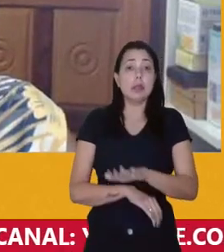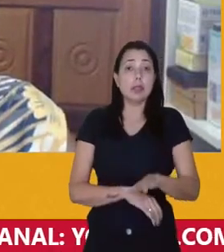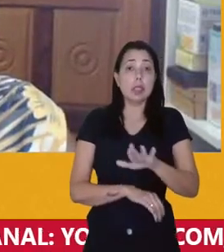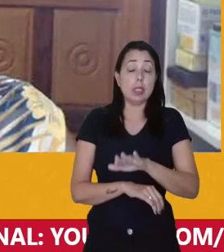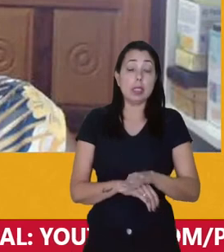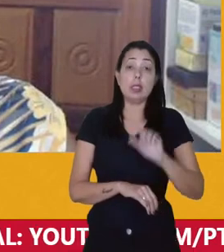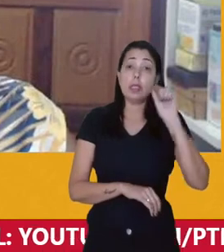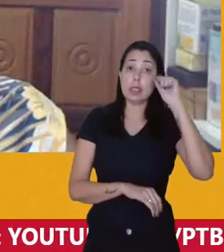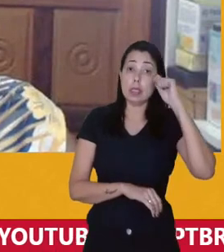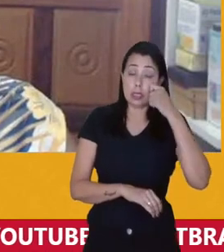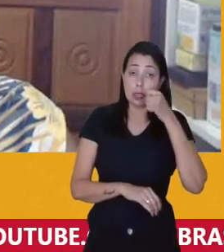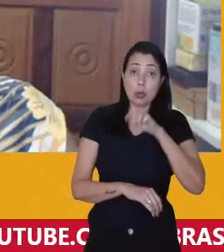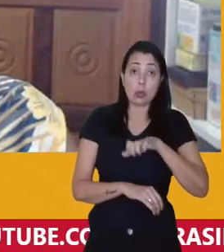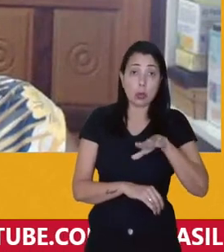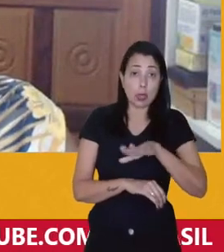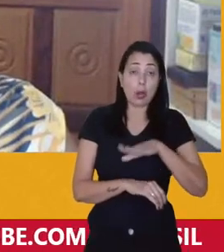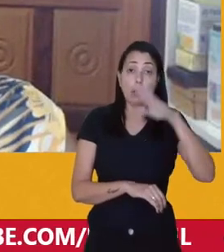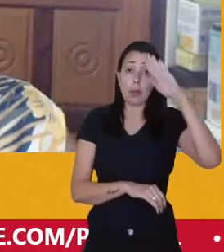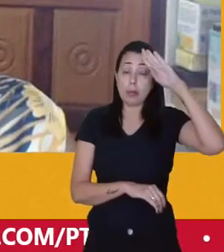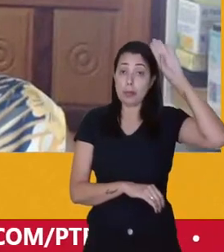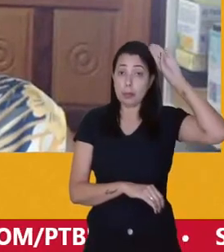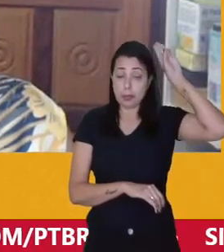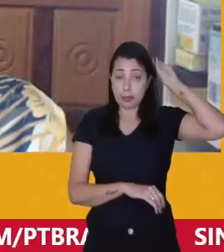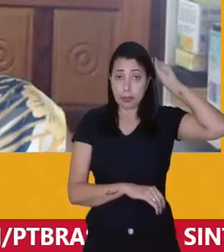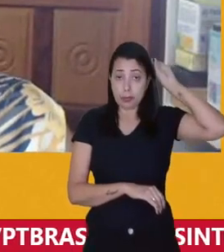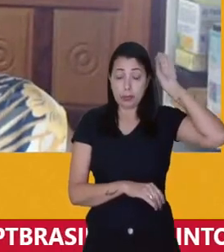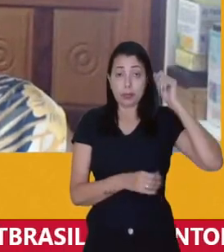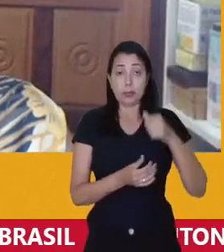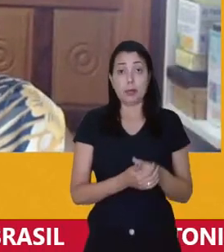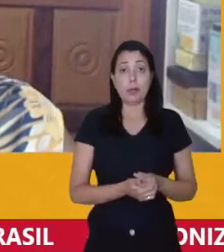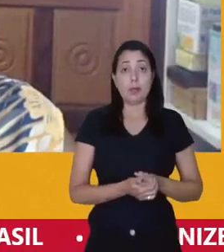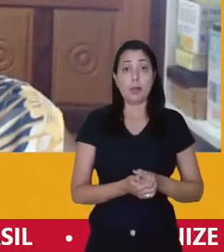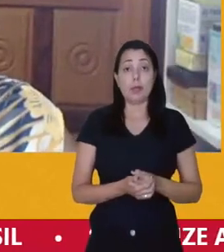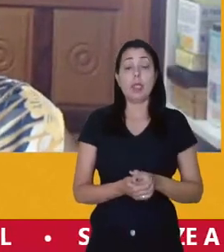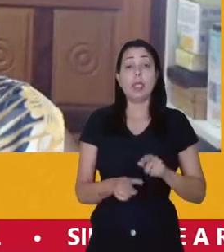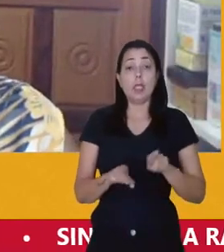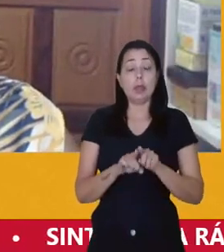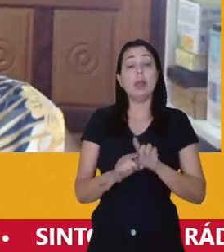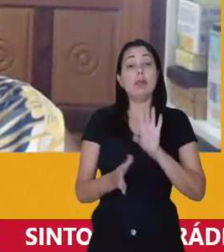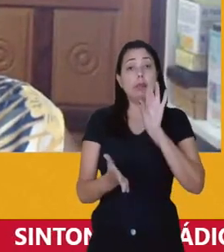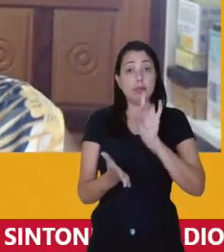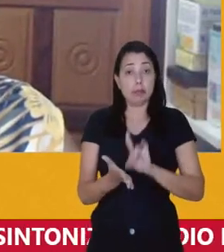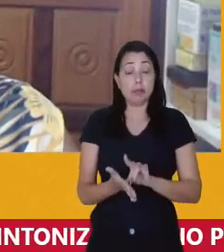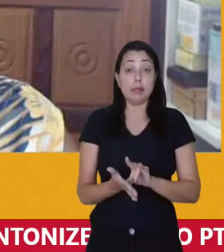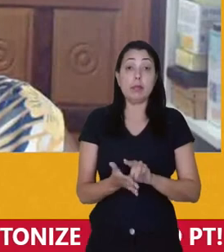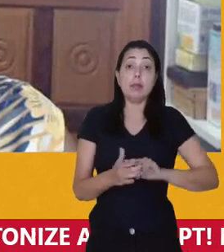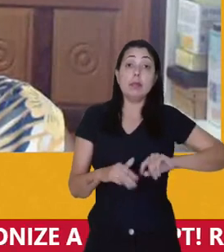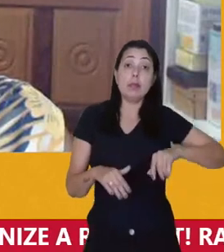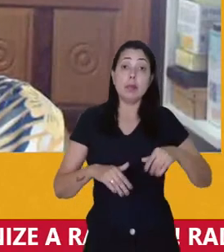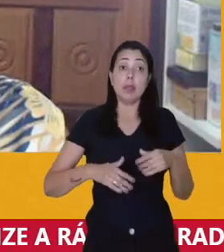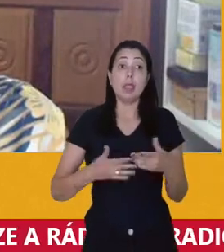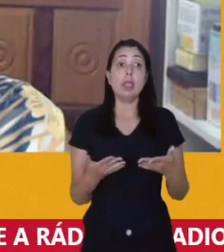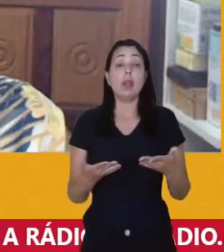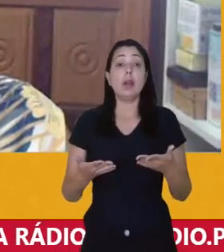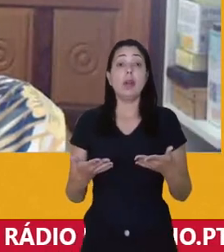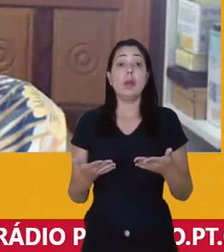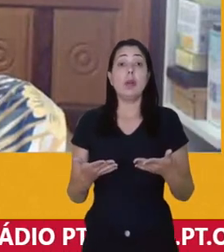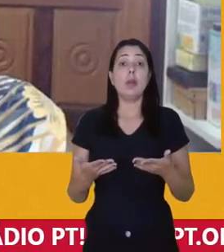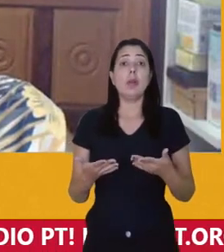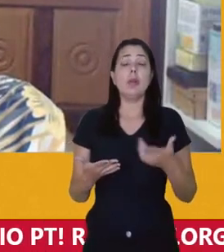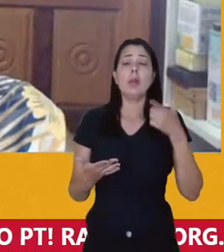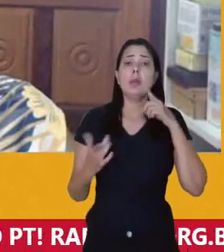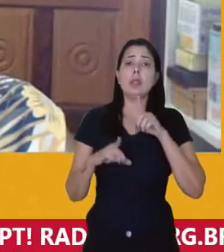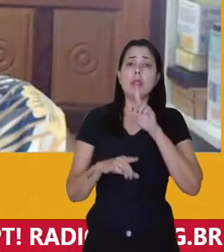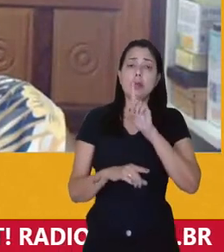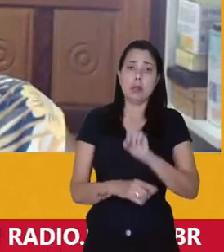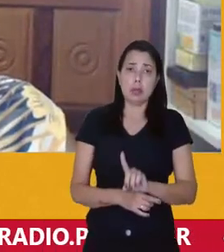crianças negras, né, no campo acadêmico, e as ações afirmativas, né? Quer dizer, a garantia